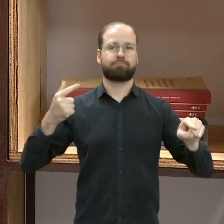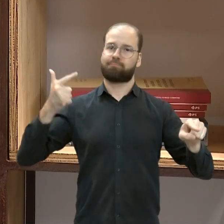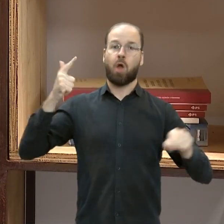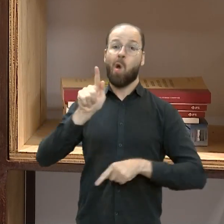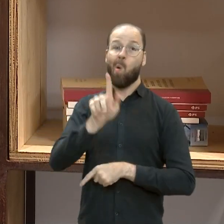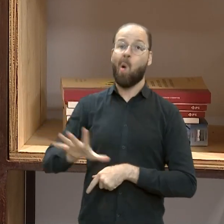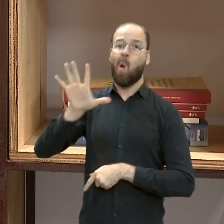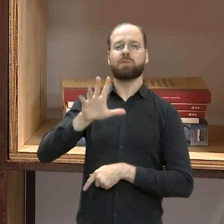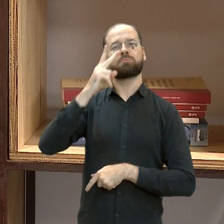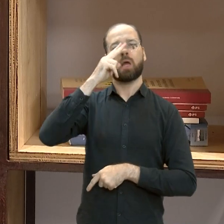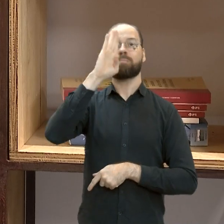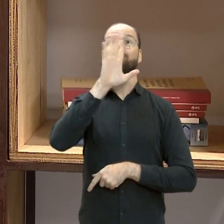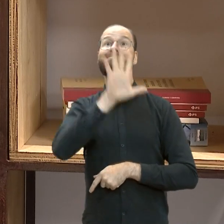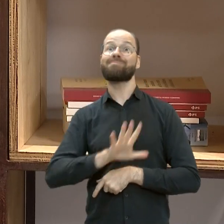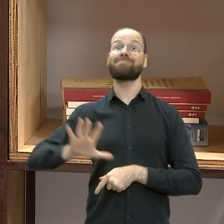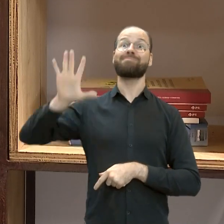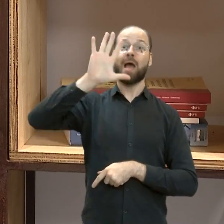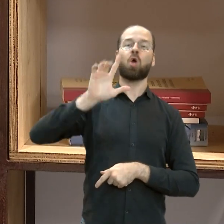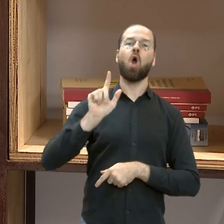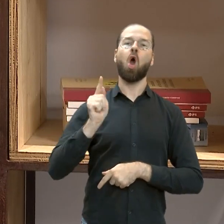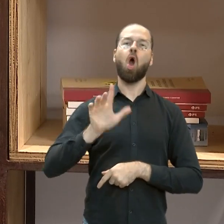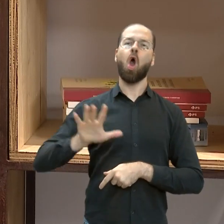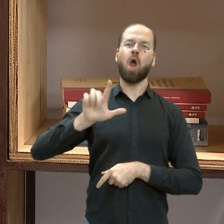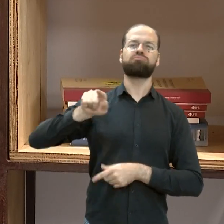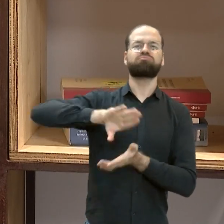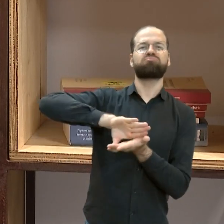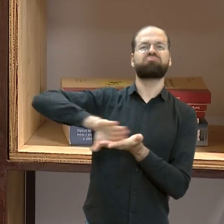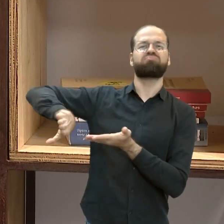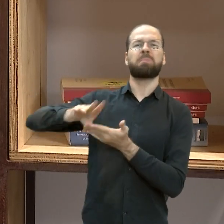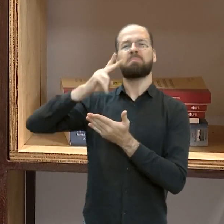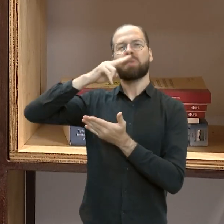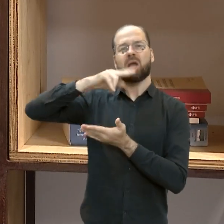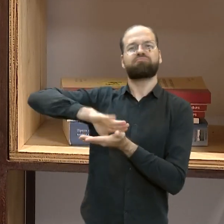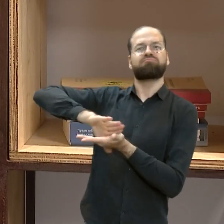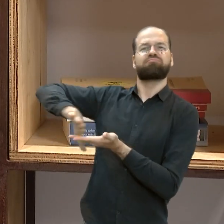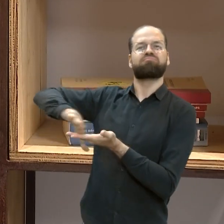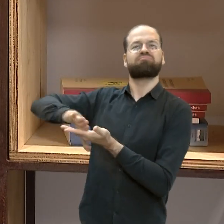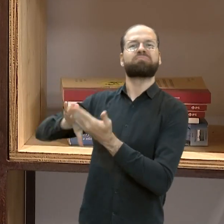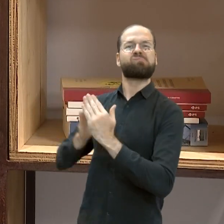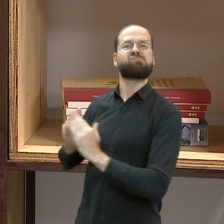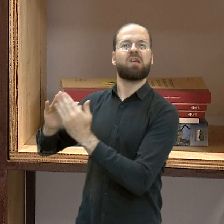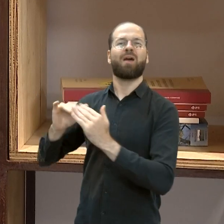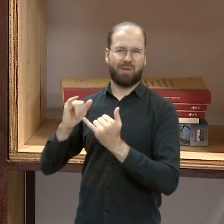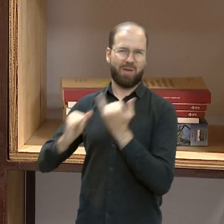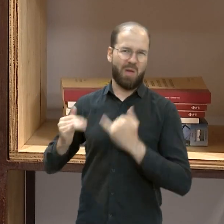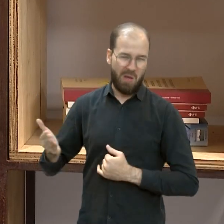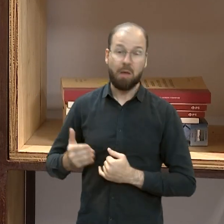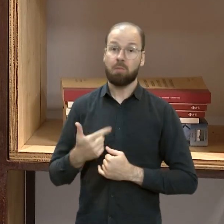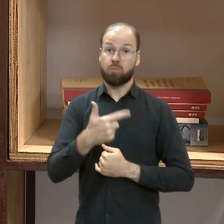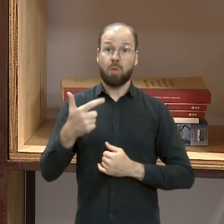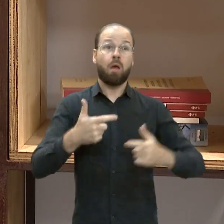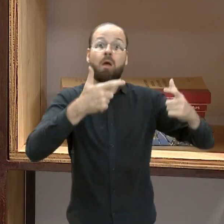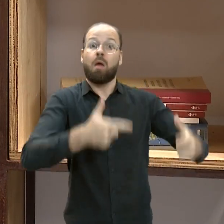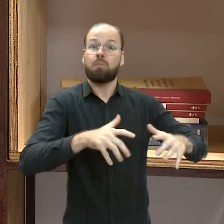Goiás, que era a periferia, né, do Brasil, que era assim dito, não existiam espaços físicos, né, para as